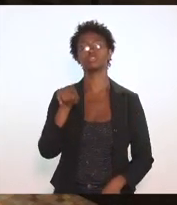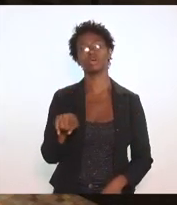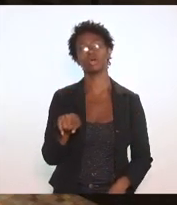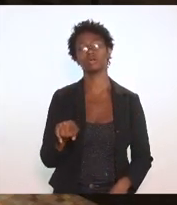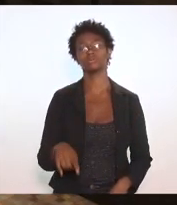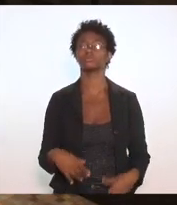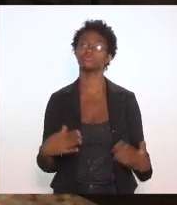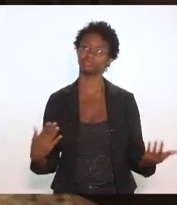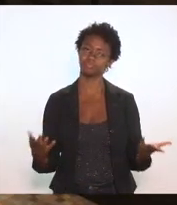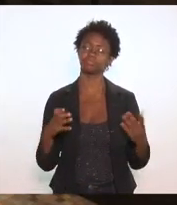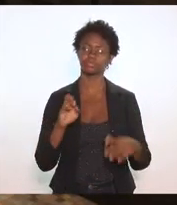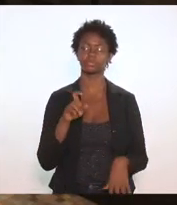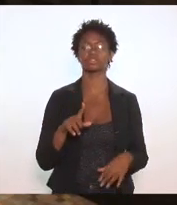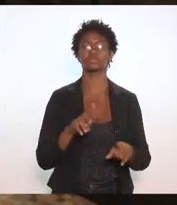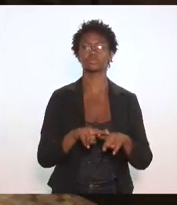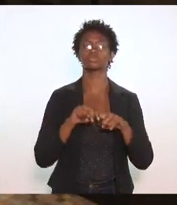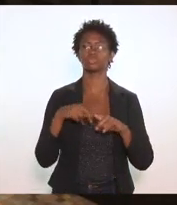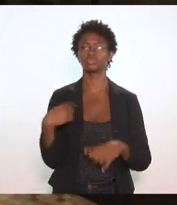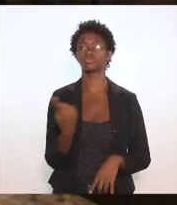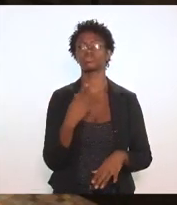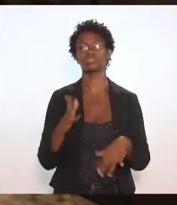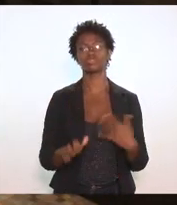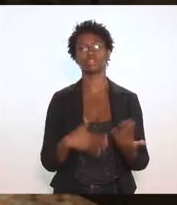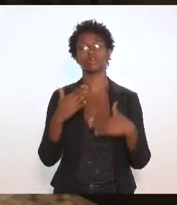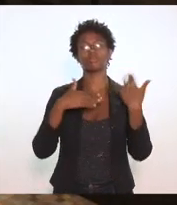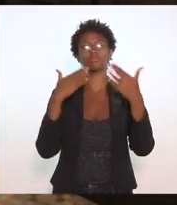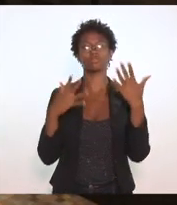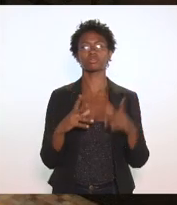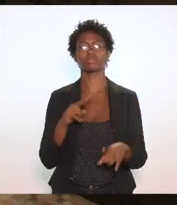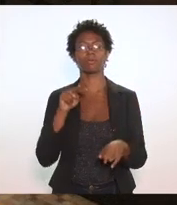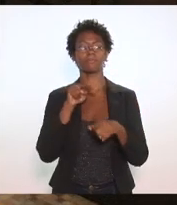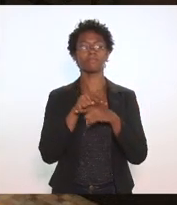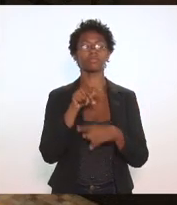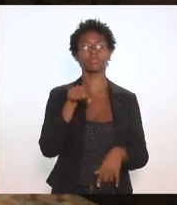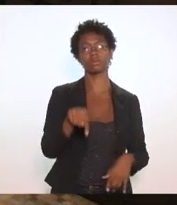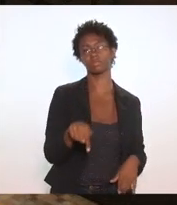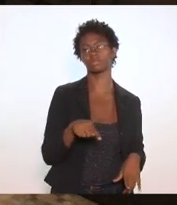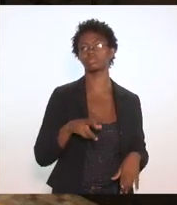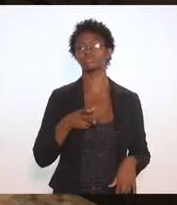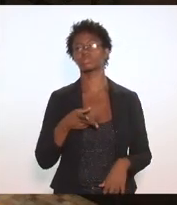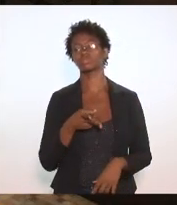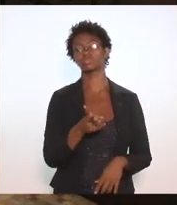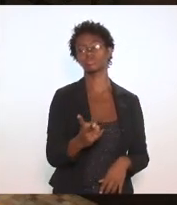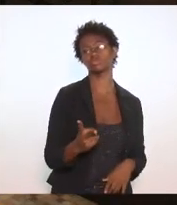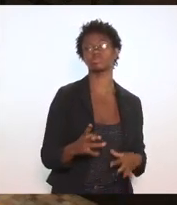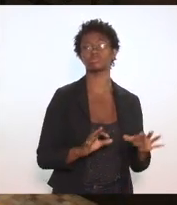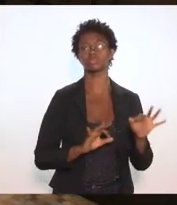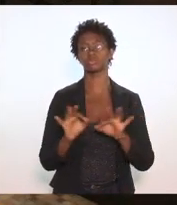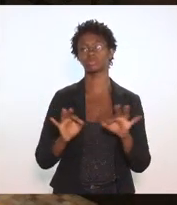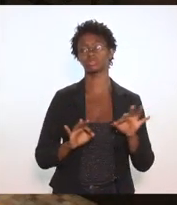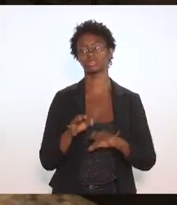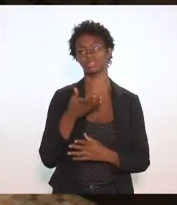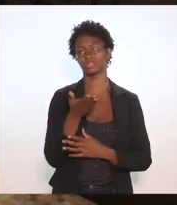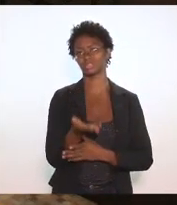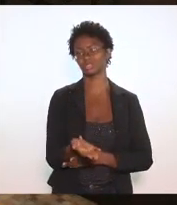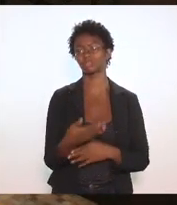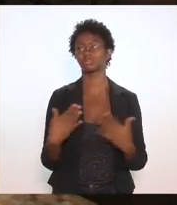deveria ser razão para que a gente avançasse na direção da proteção e da conservação desse patrimônio. Então, em primeiro lugar,